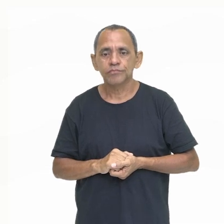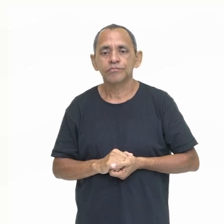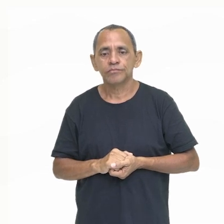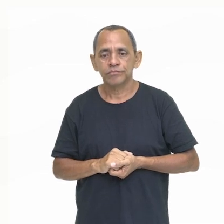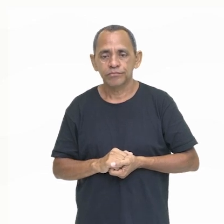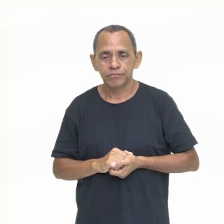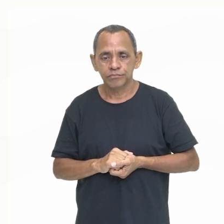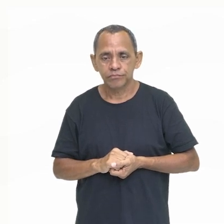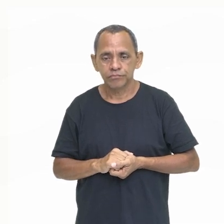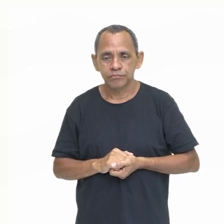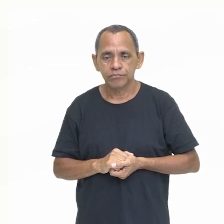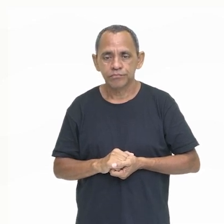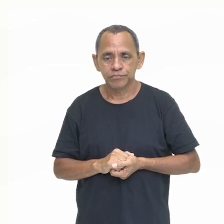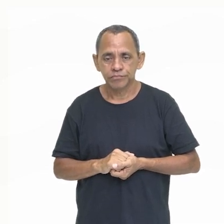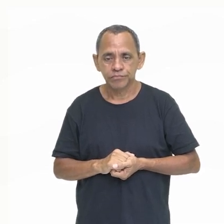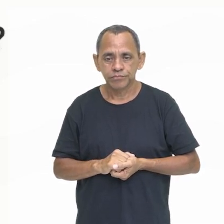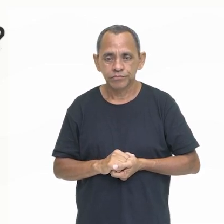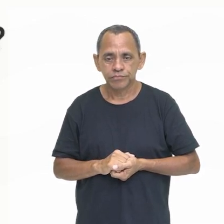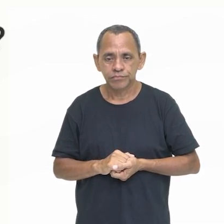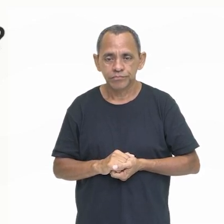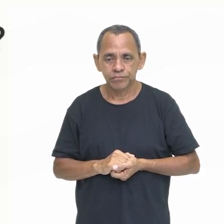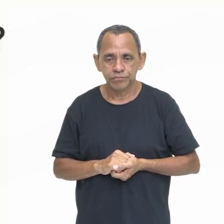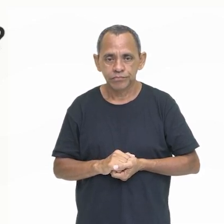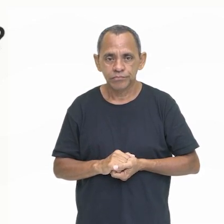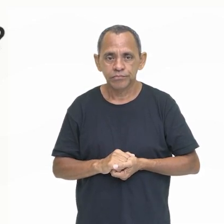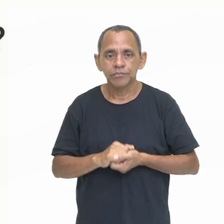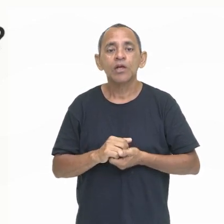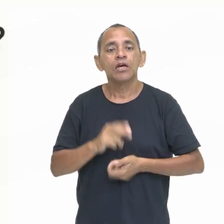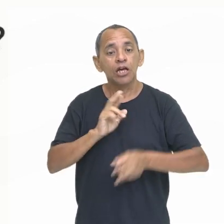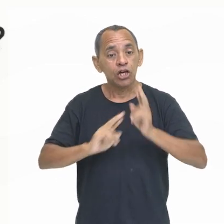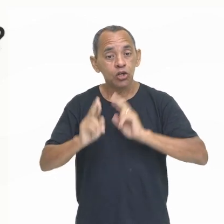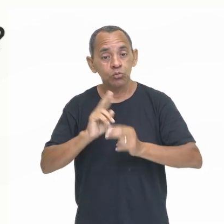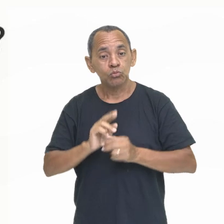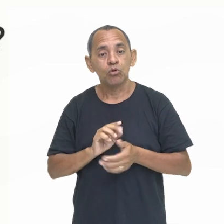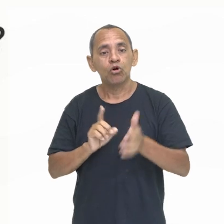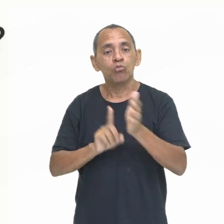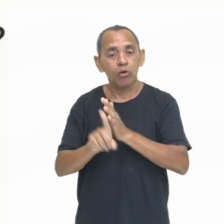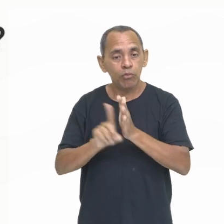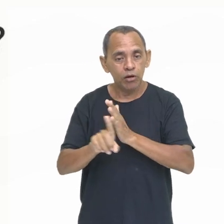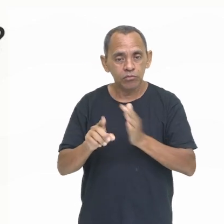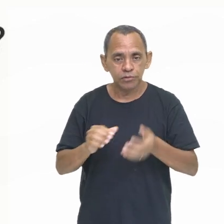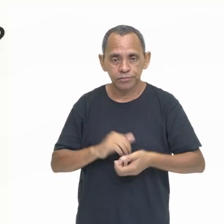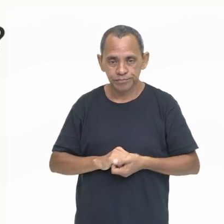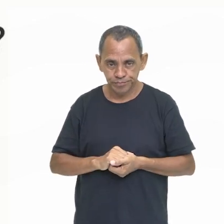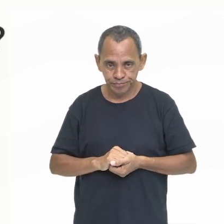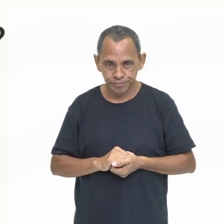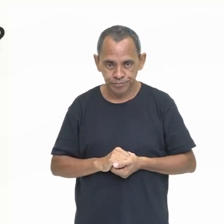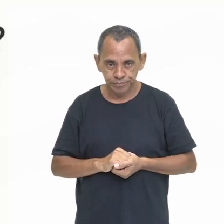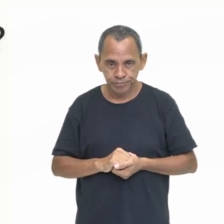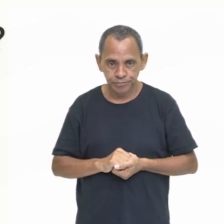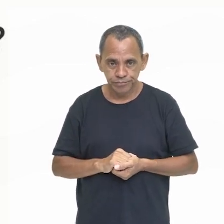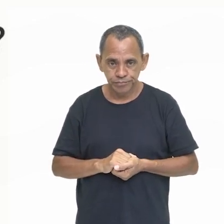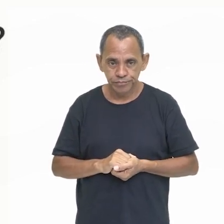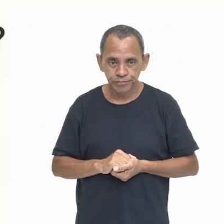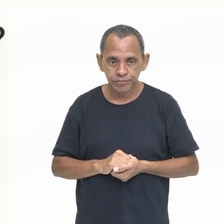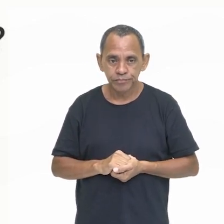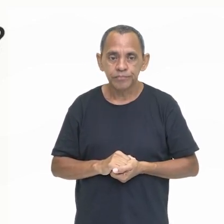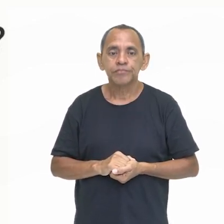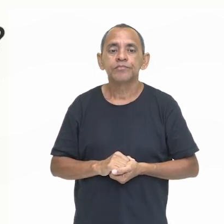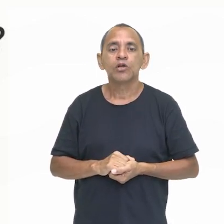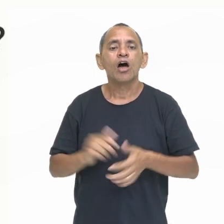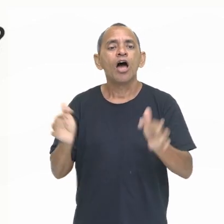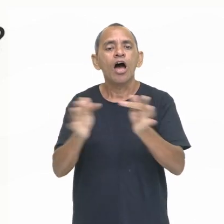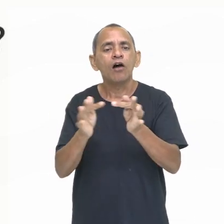a 1. Então, vamos aqui na nossa resposta da nossa questão. Podemos dizer, então, que a